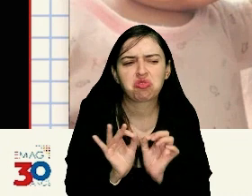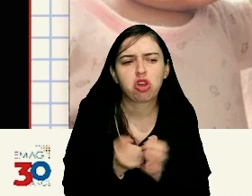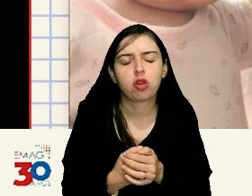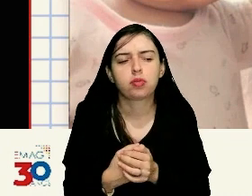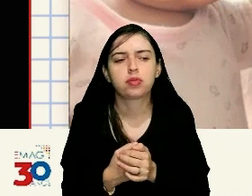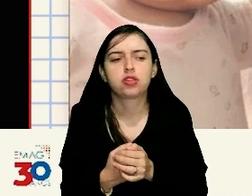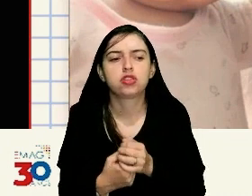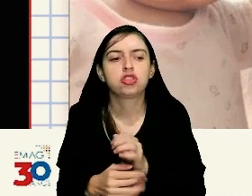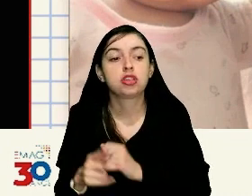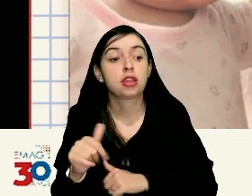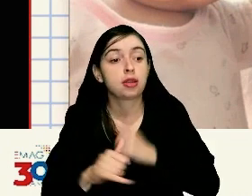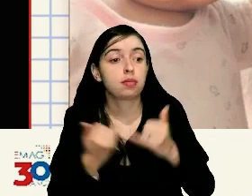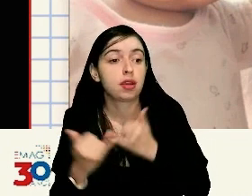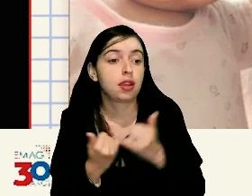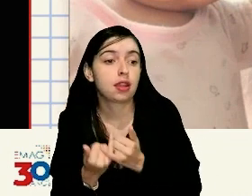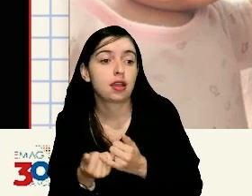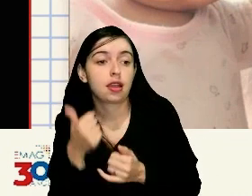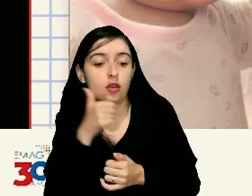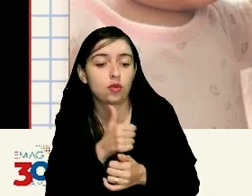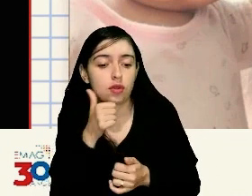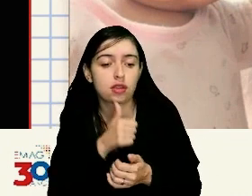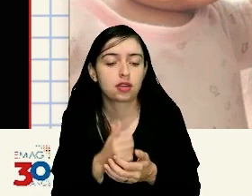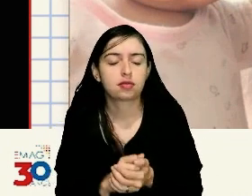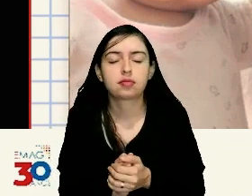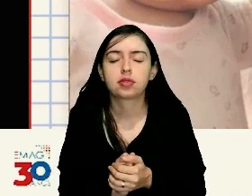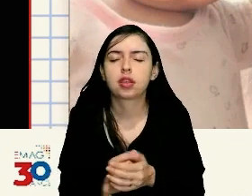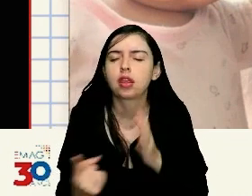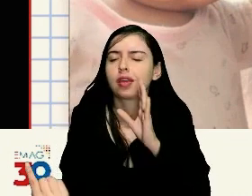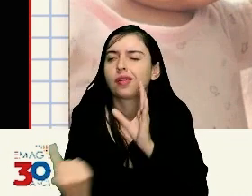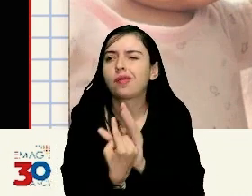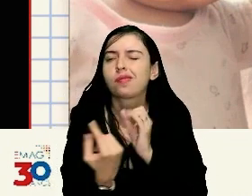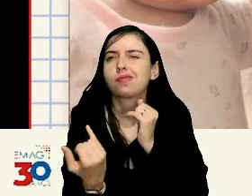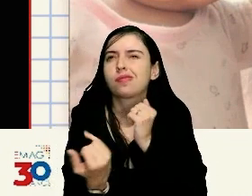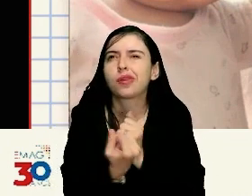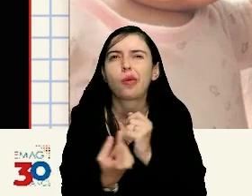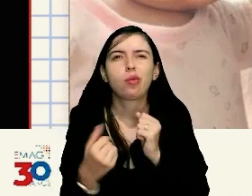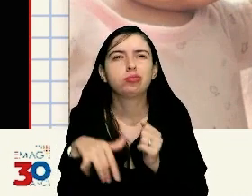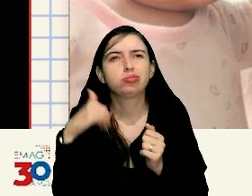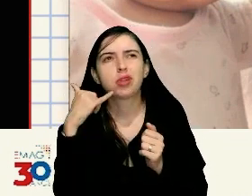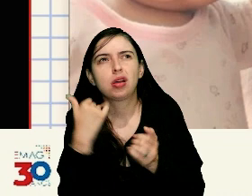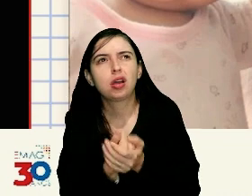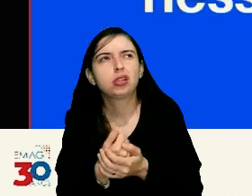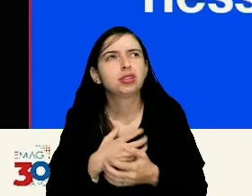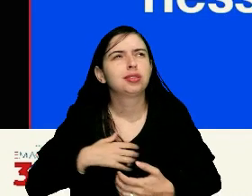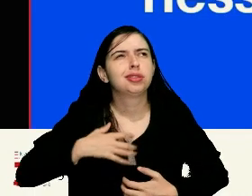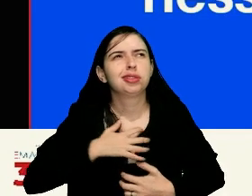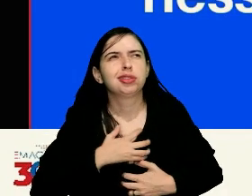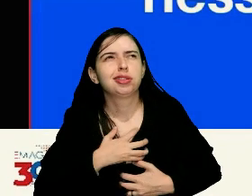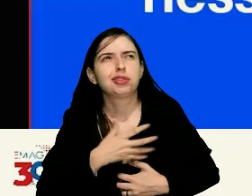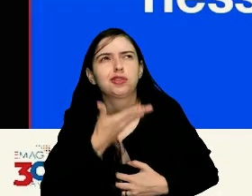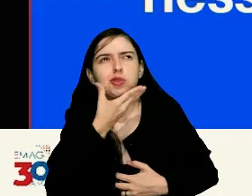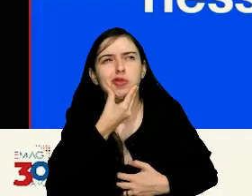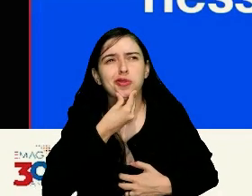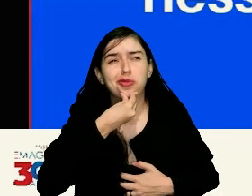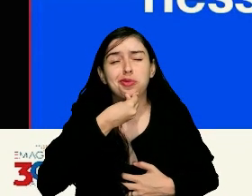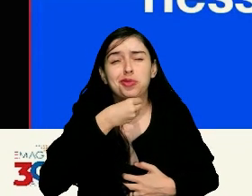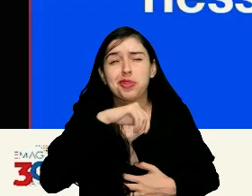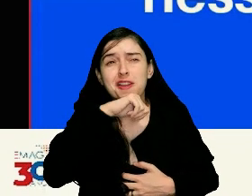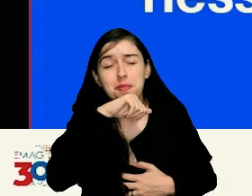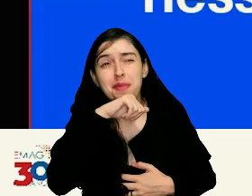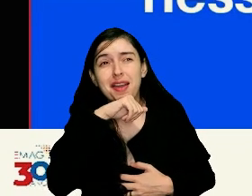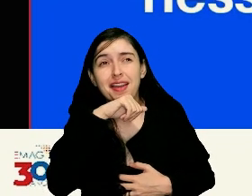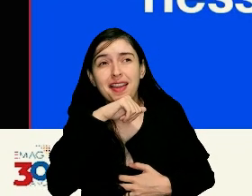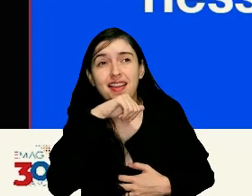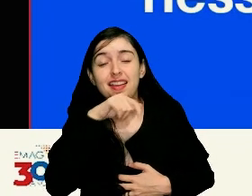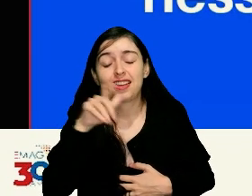que descobre que vai ser pai de uma menina e ele fica super angustiado porque ele não sabe de como lidar com uma menina, né? Será que até